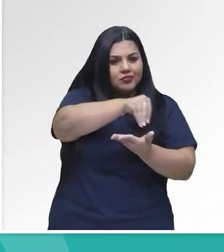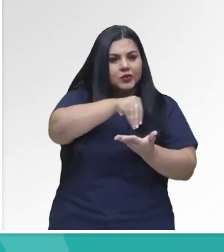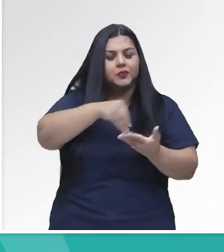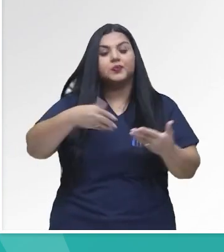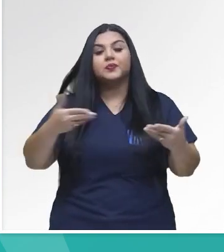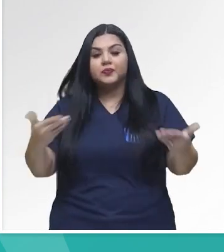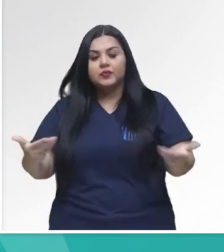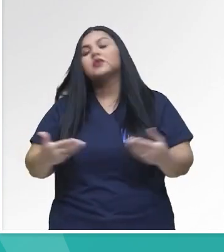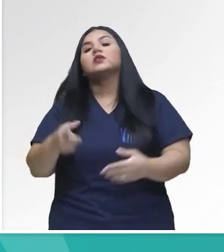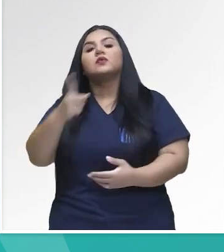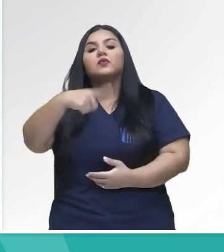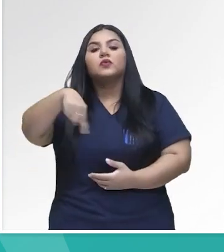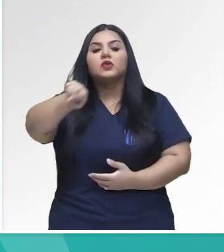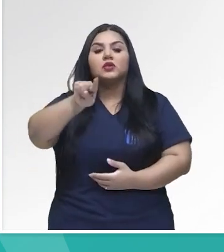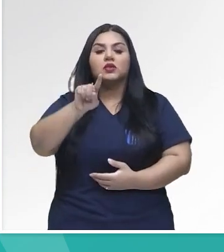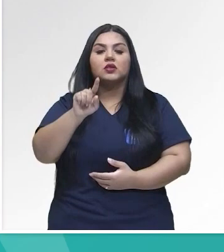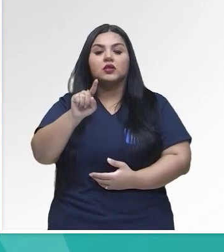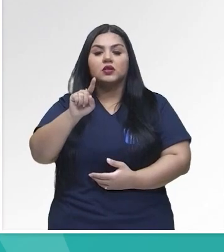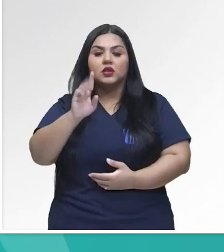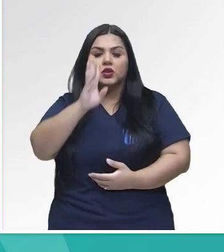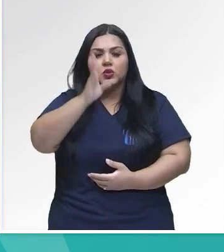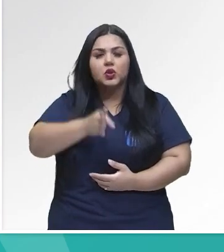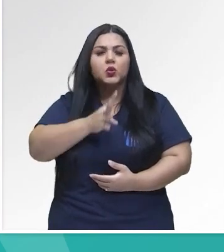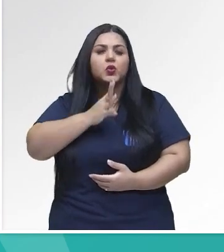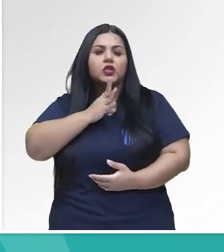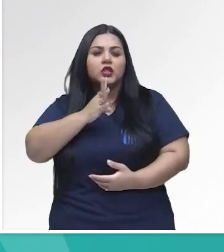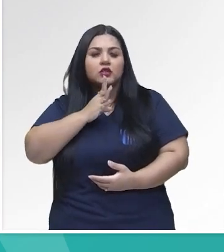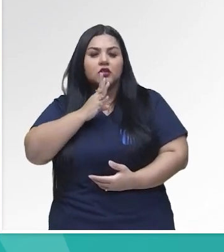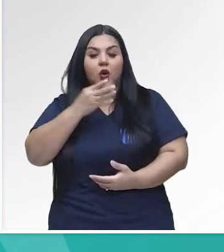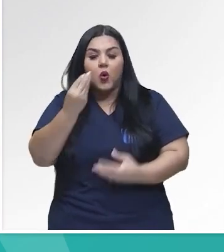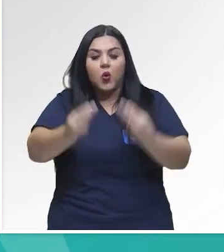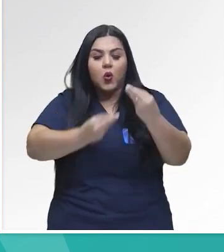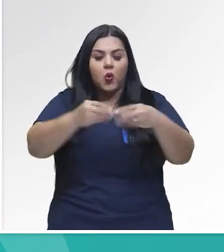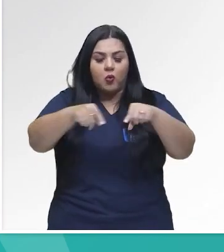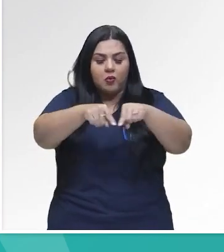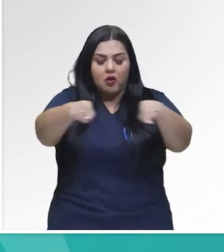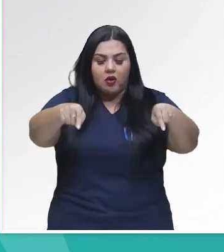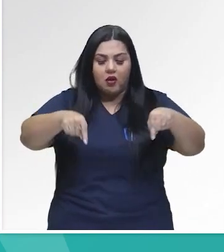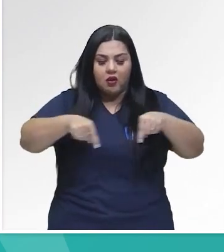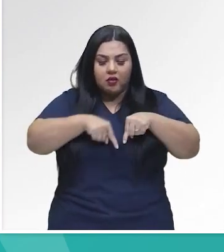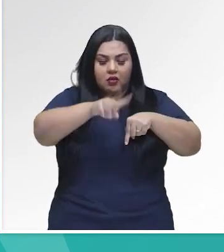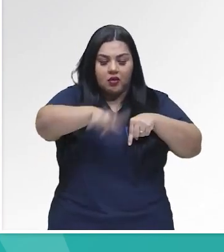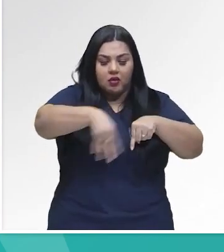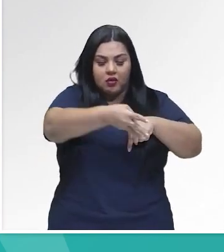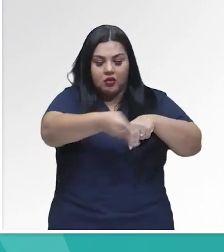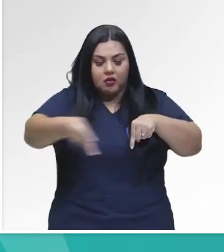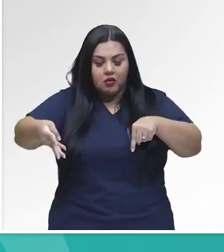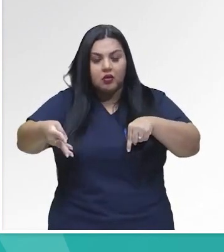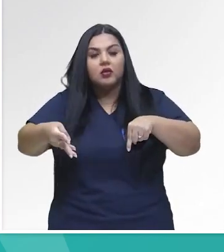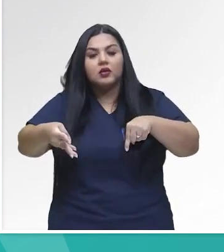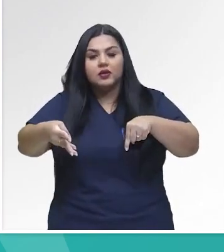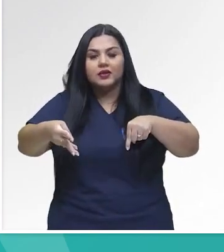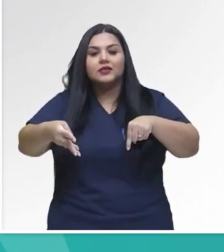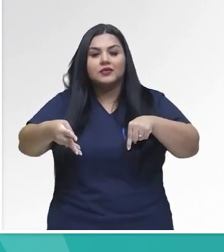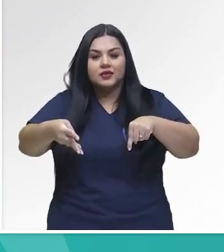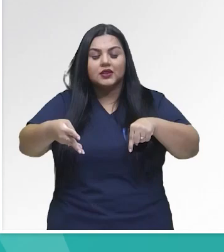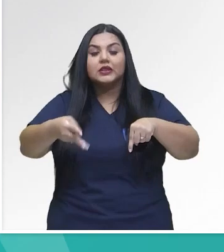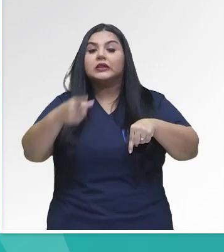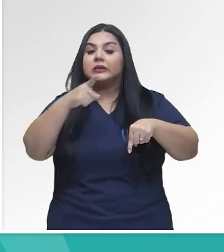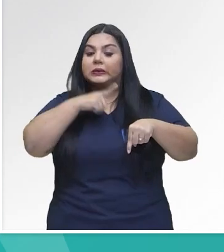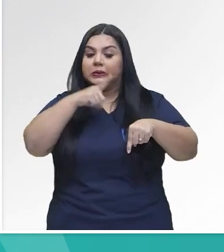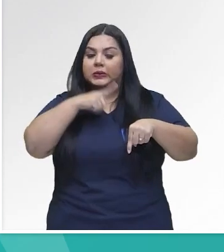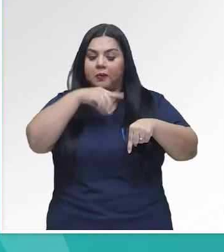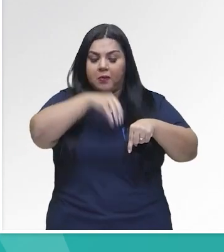Muito bem, então vocês já conheceram o tabuleiro, né? O tabuleiro onde ficam posicionadas as peças do